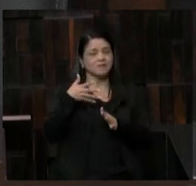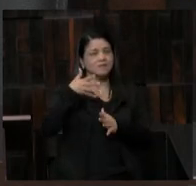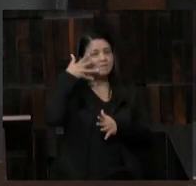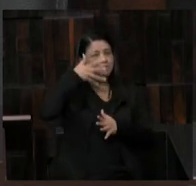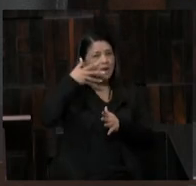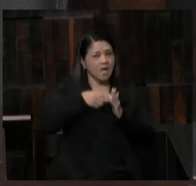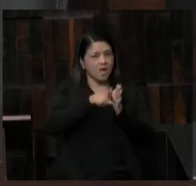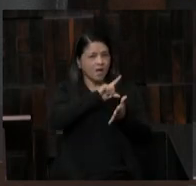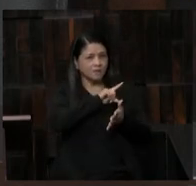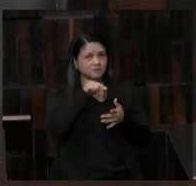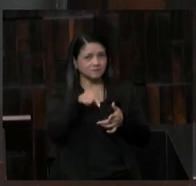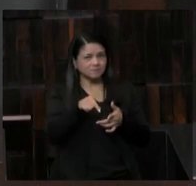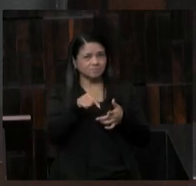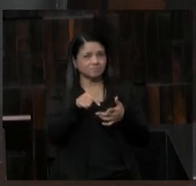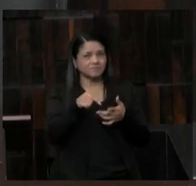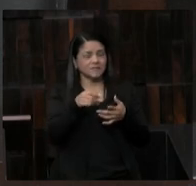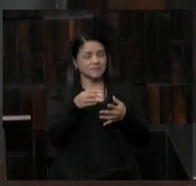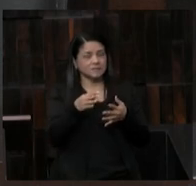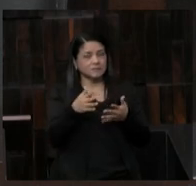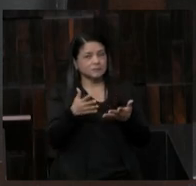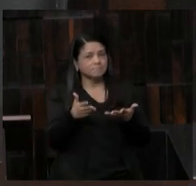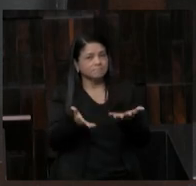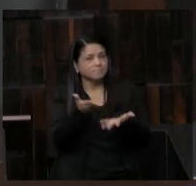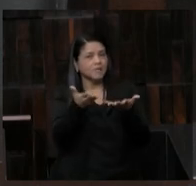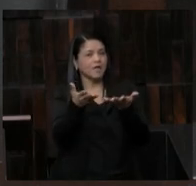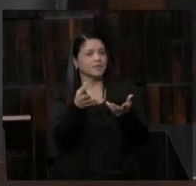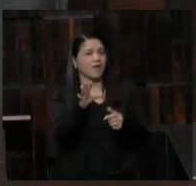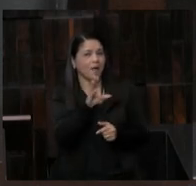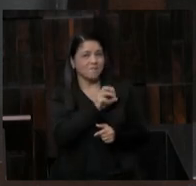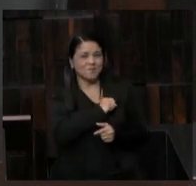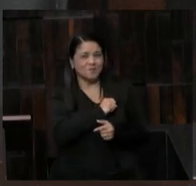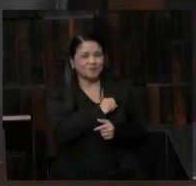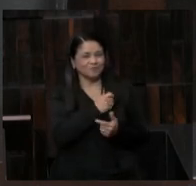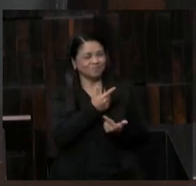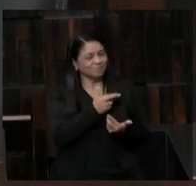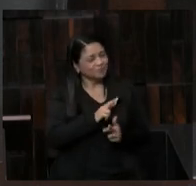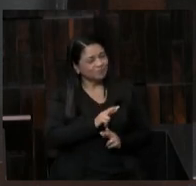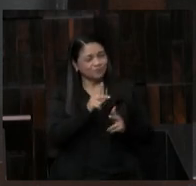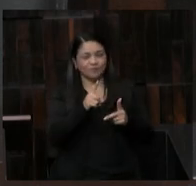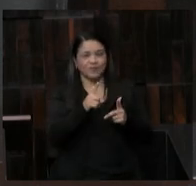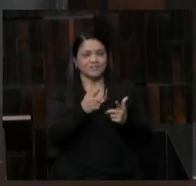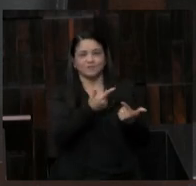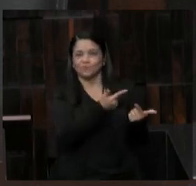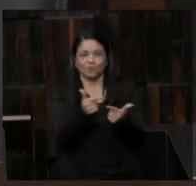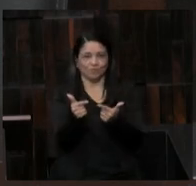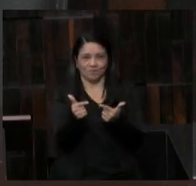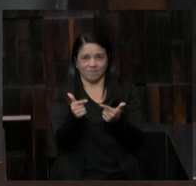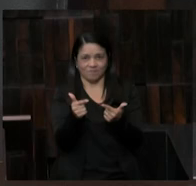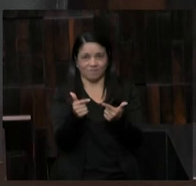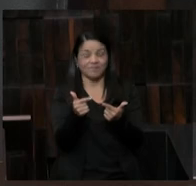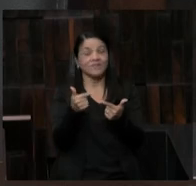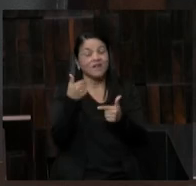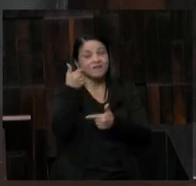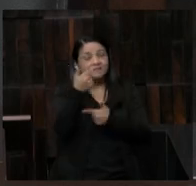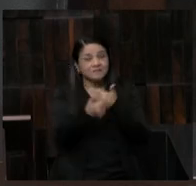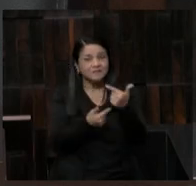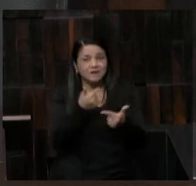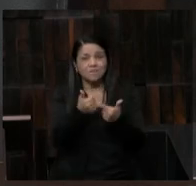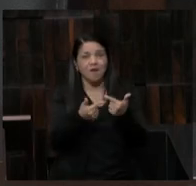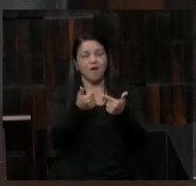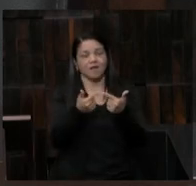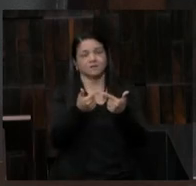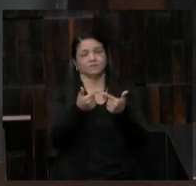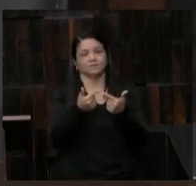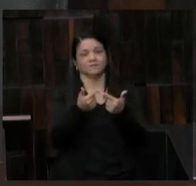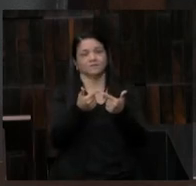que quando a gente trata com amor, não tem diferença. Então, esse é o nosso trabalho da nossa